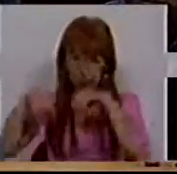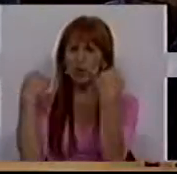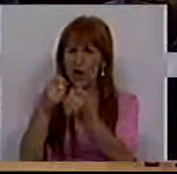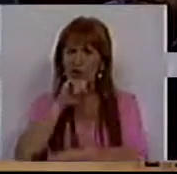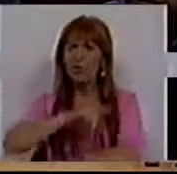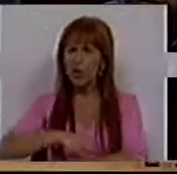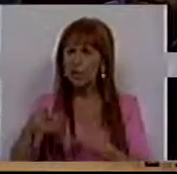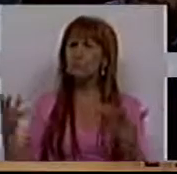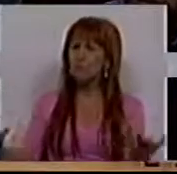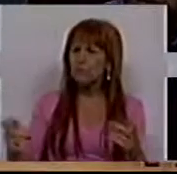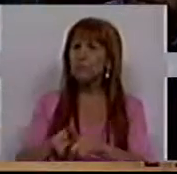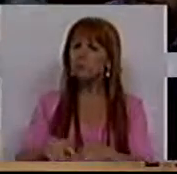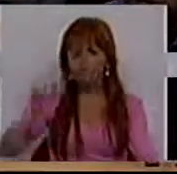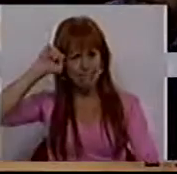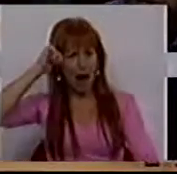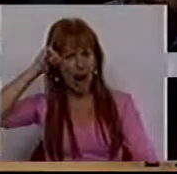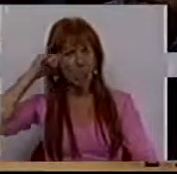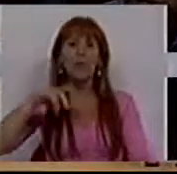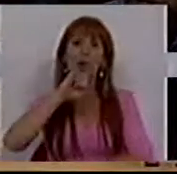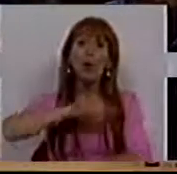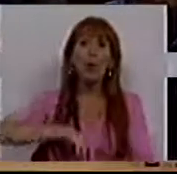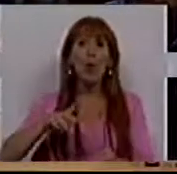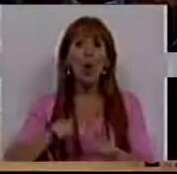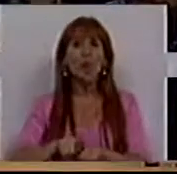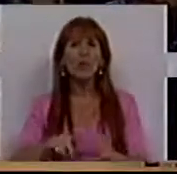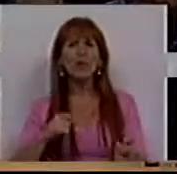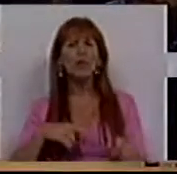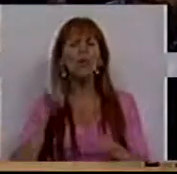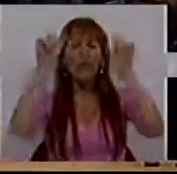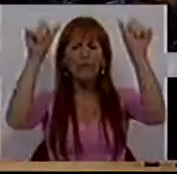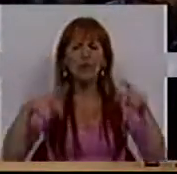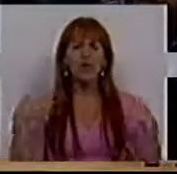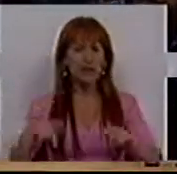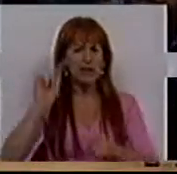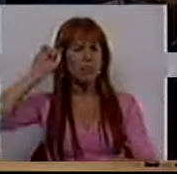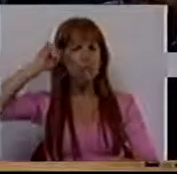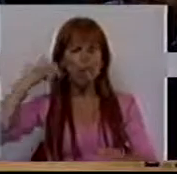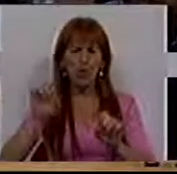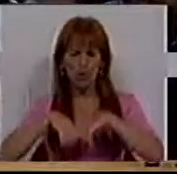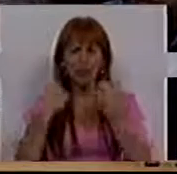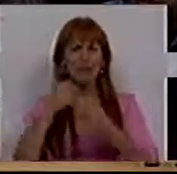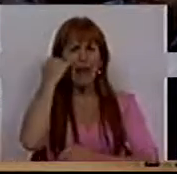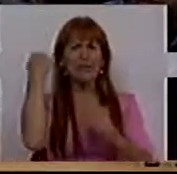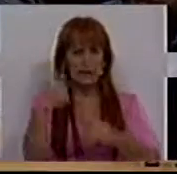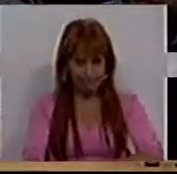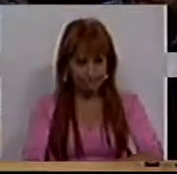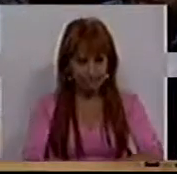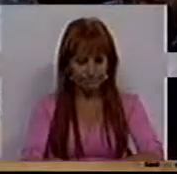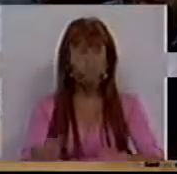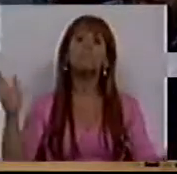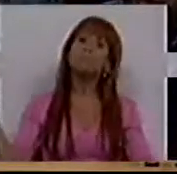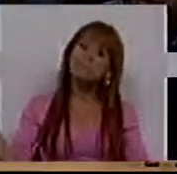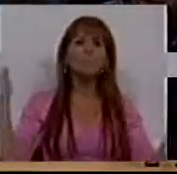sociais que são consideradas nefastas. Podemos deixar para depois a sua classificação. Tem consequências sociais graves.